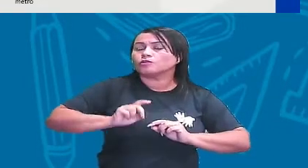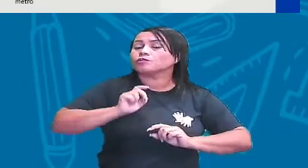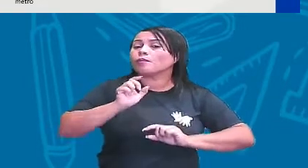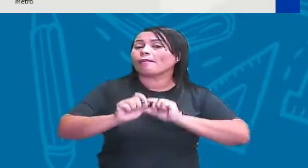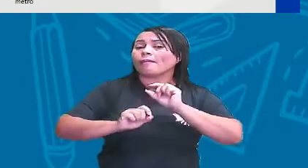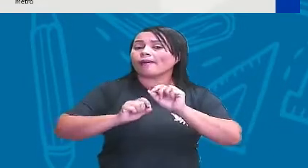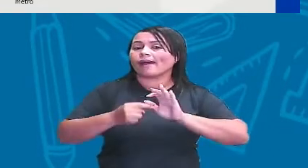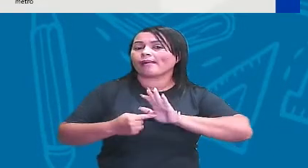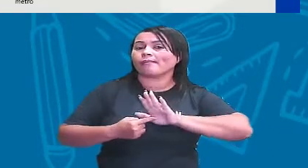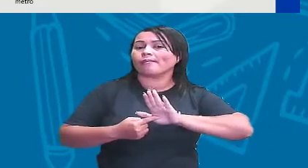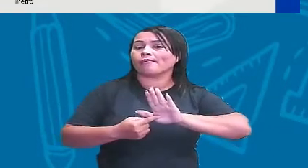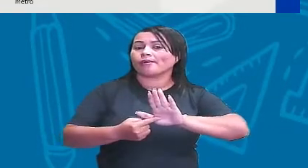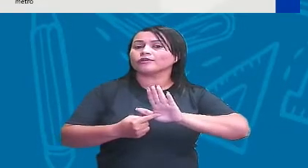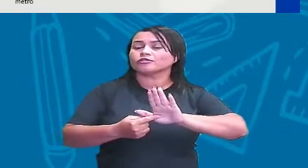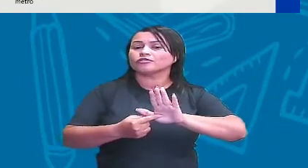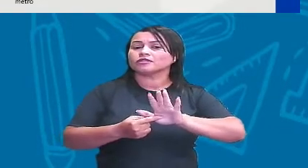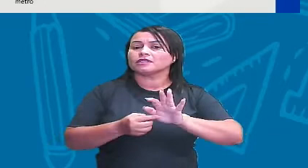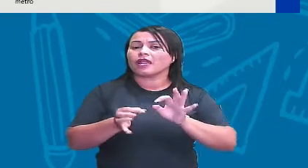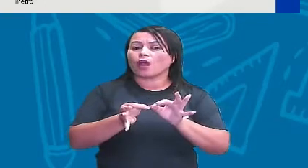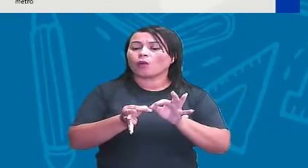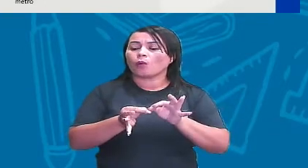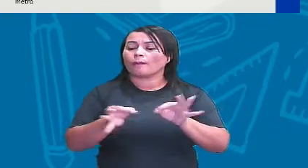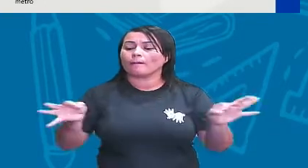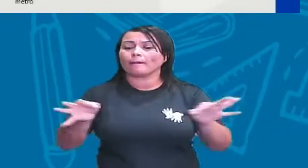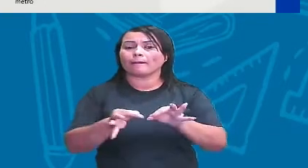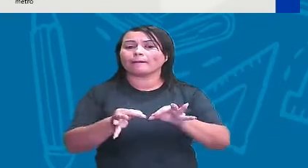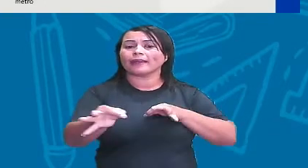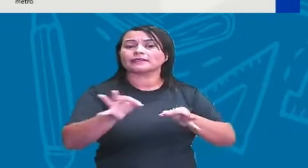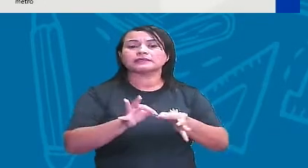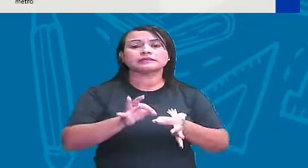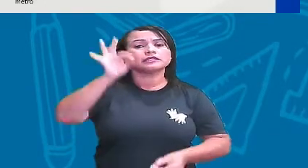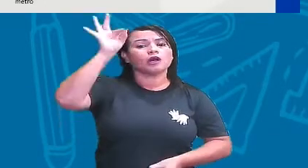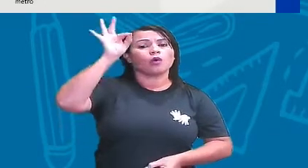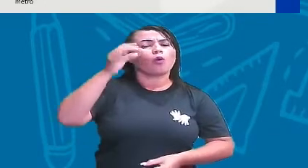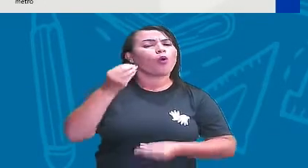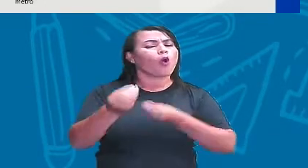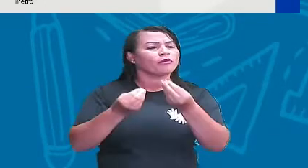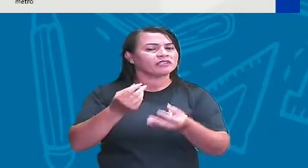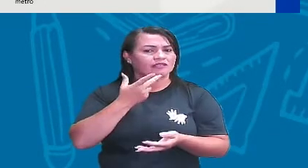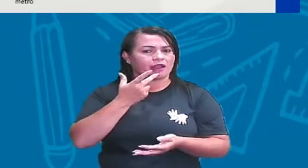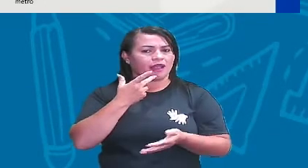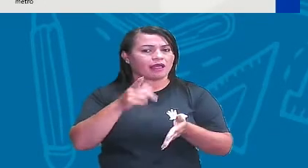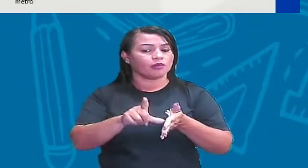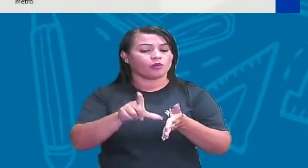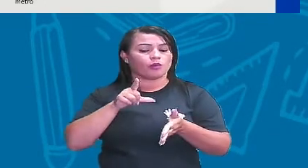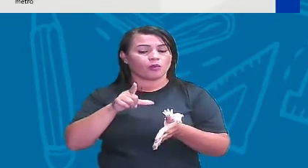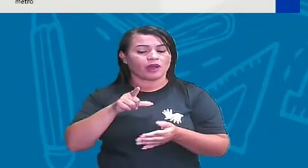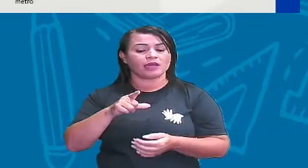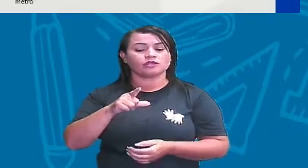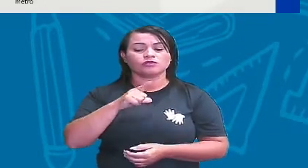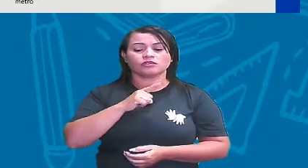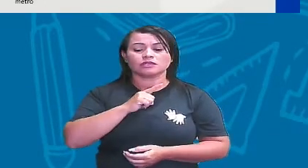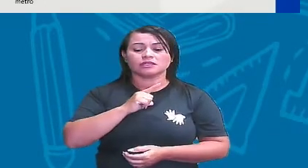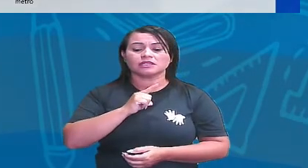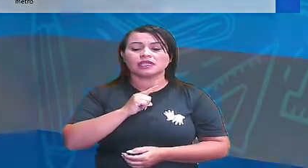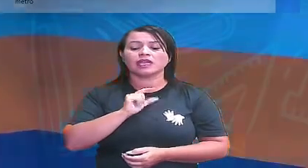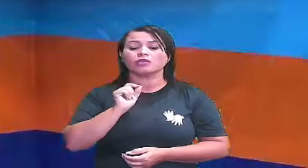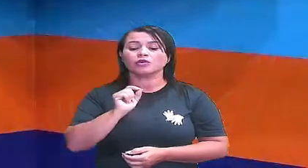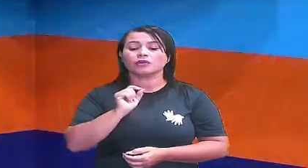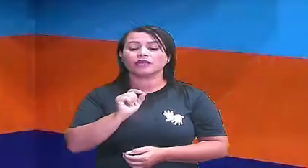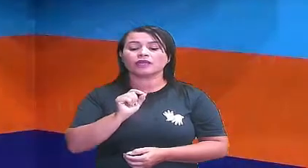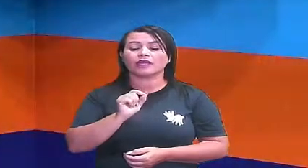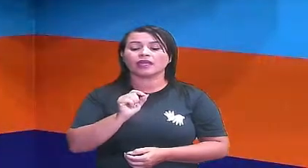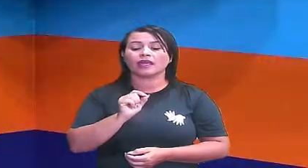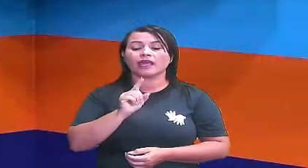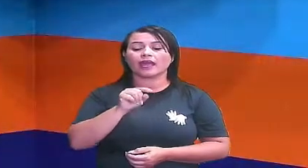para representar uma medição de comprimento, tá? Então, como eu já falei, a unidade fundamental para medir